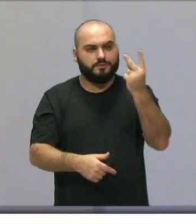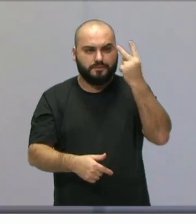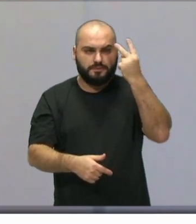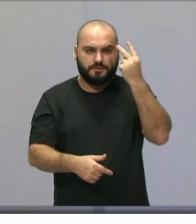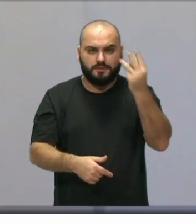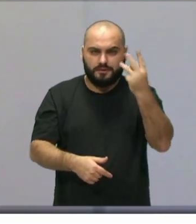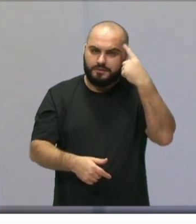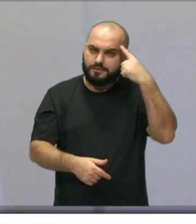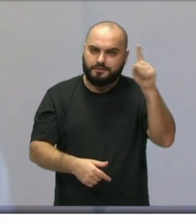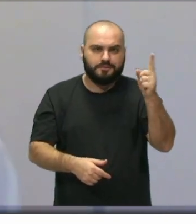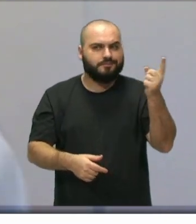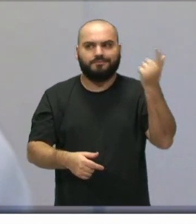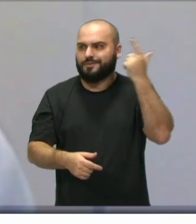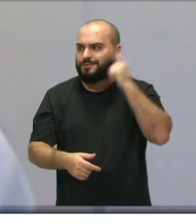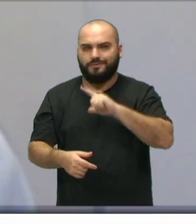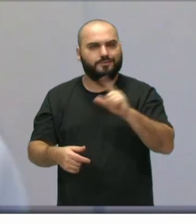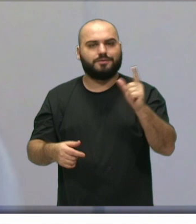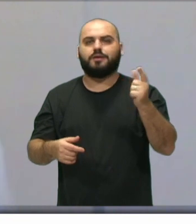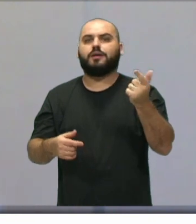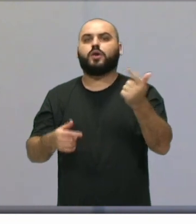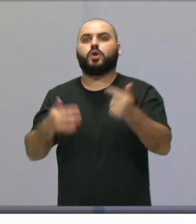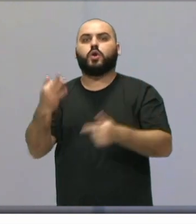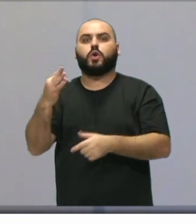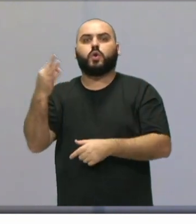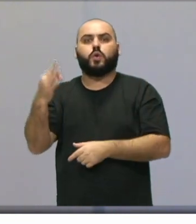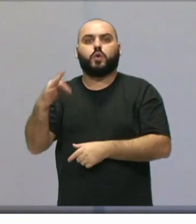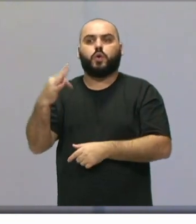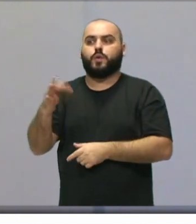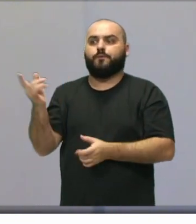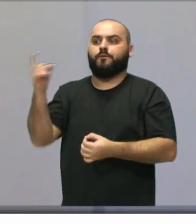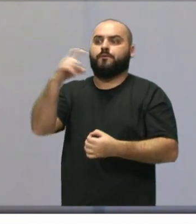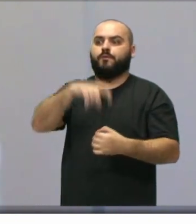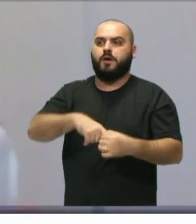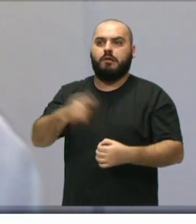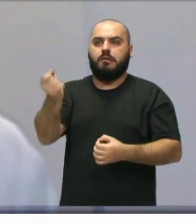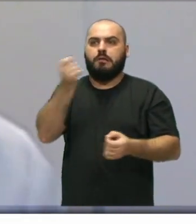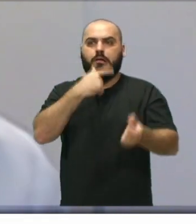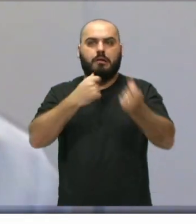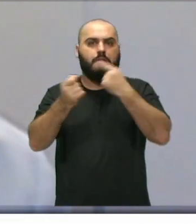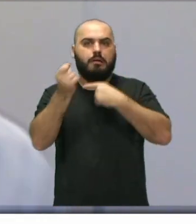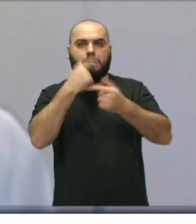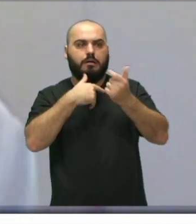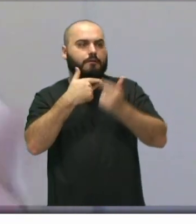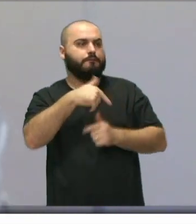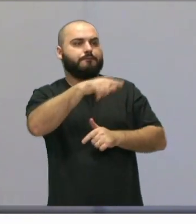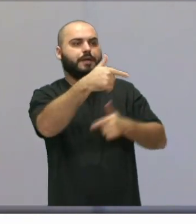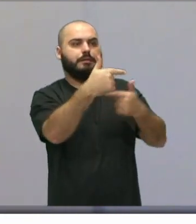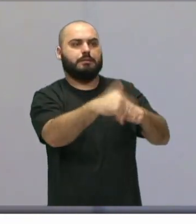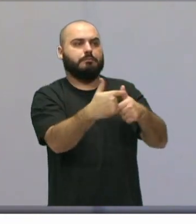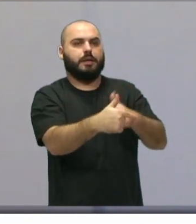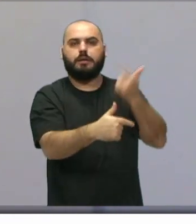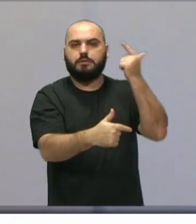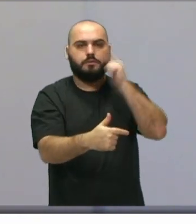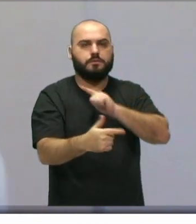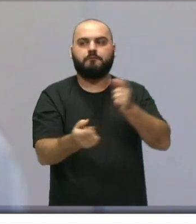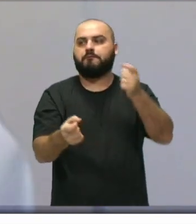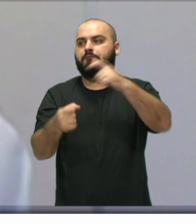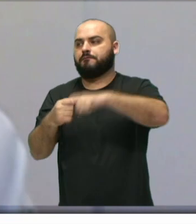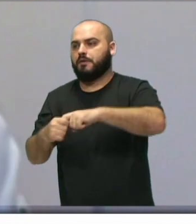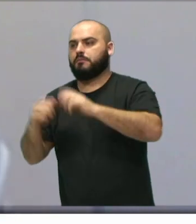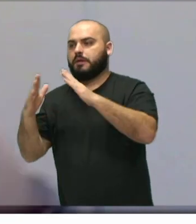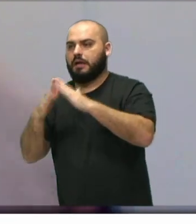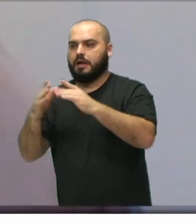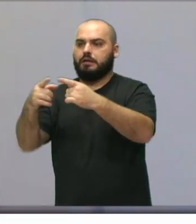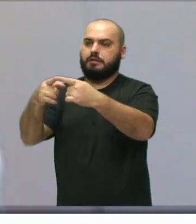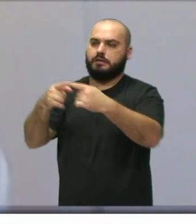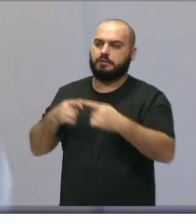dias, não tem condição, a dor volta, tomam muito remédio, não conseguem trabalhar, voltam para casa, pegam atestado